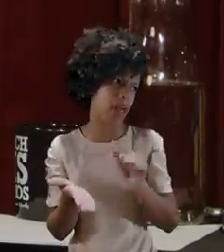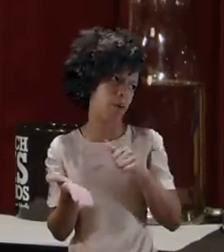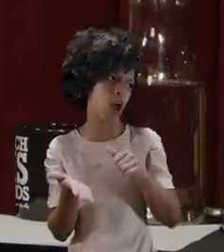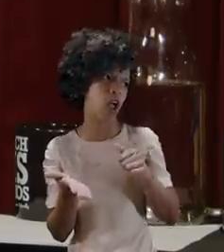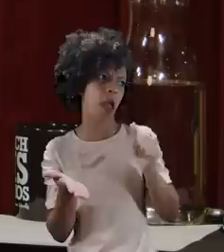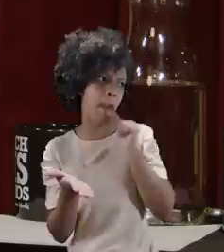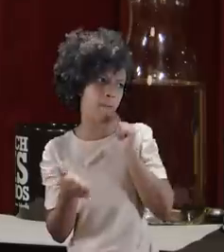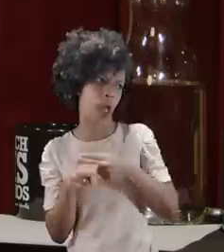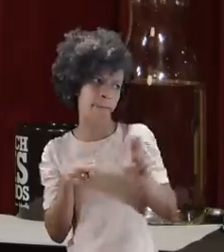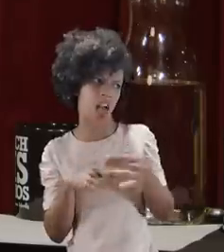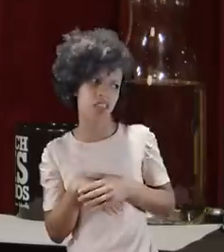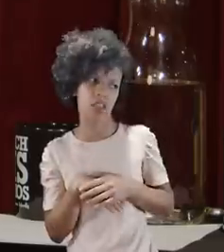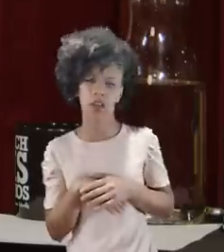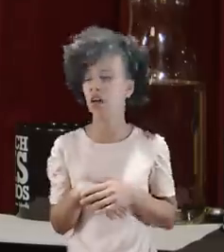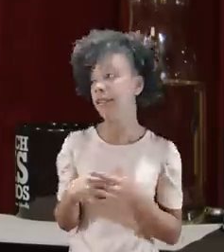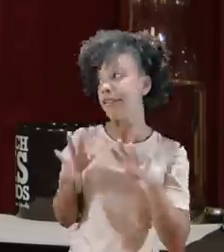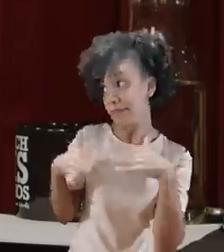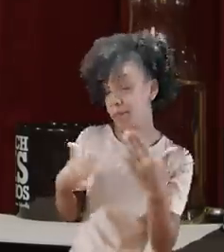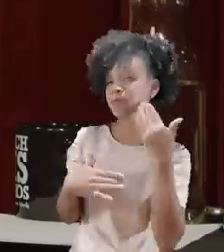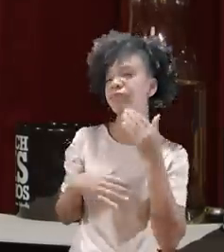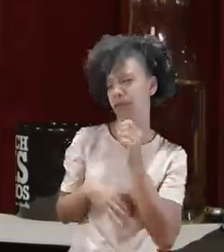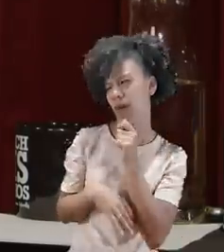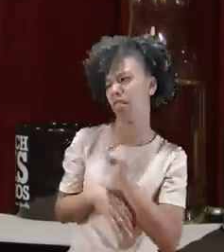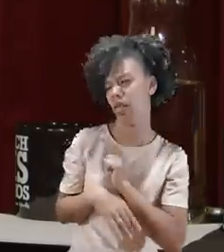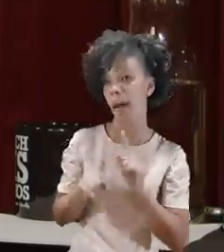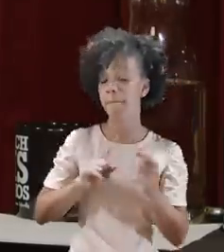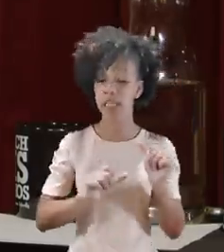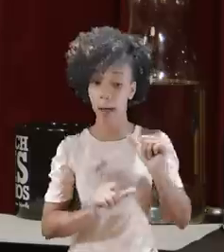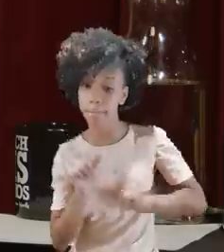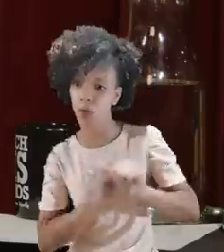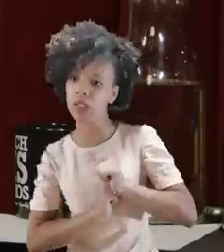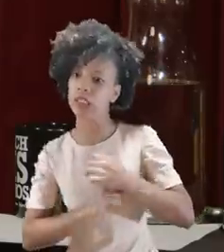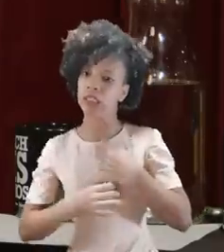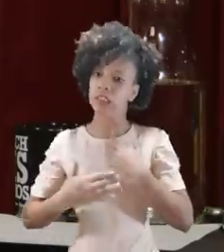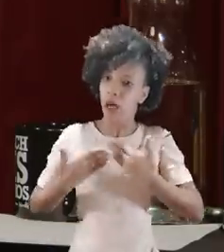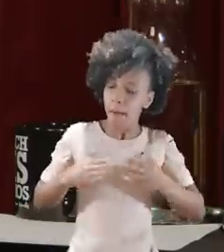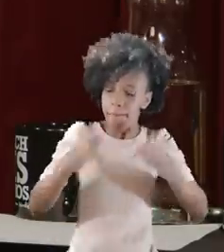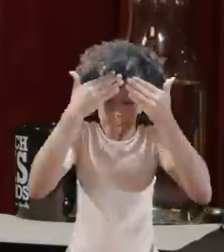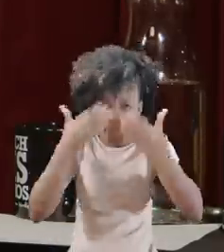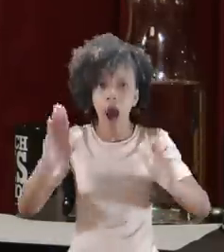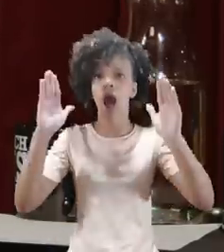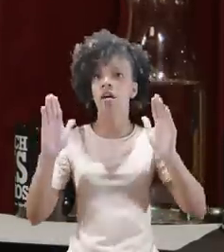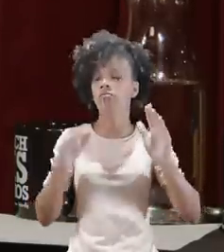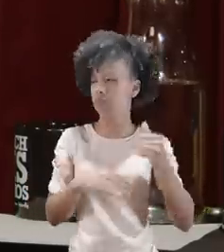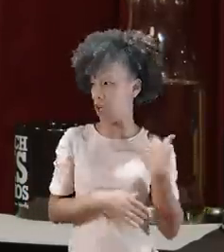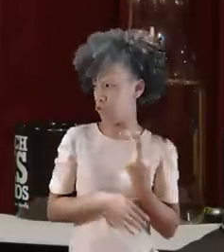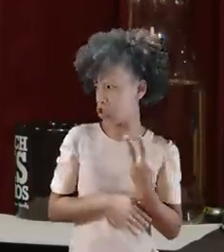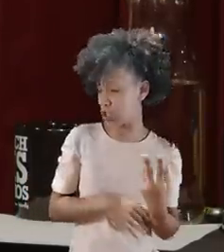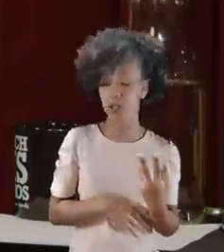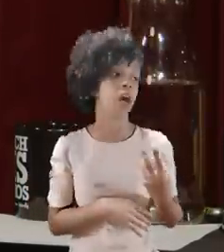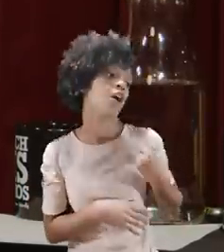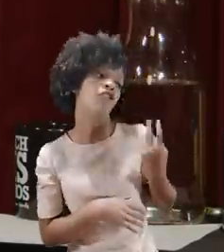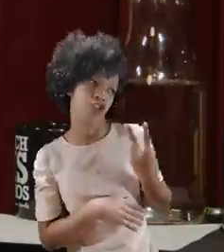sentia que dia lá para cá o que que aconteceu eu acho que essa mudança sexual a coisa toda abertura de cabeça você tá com